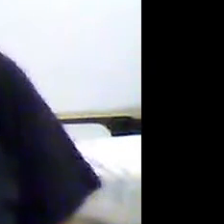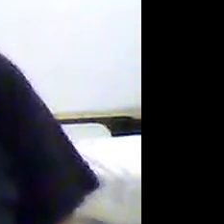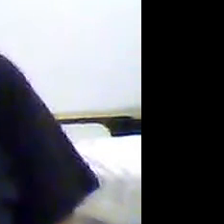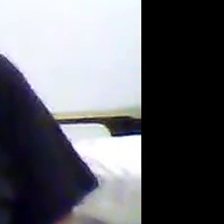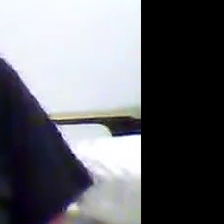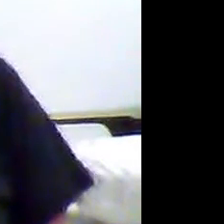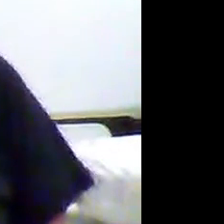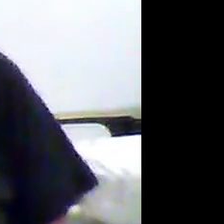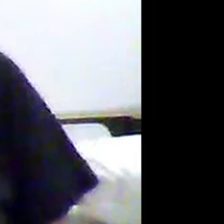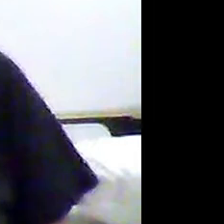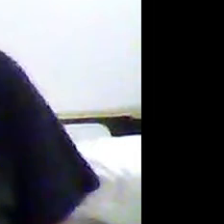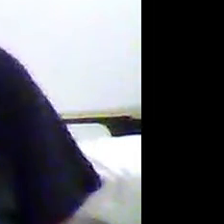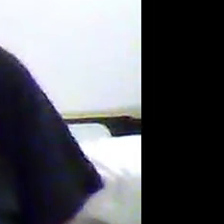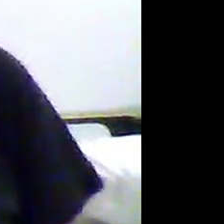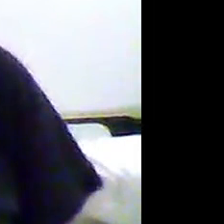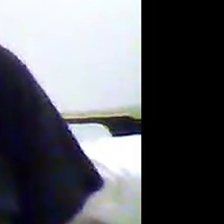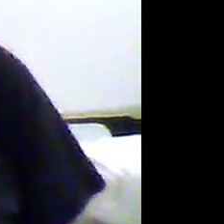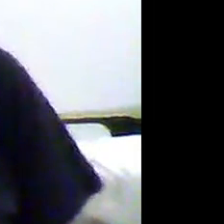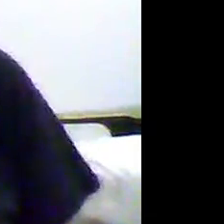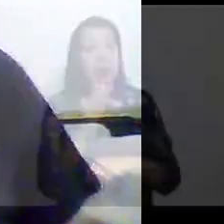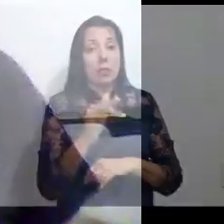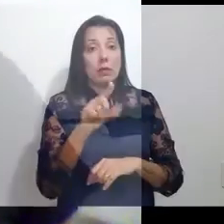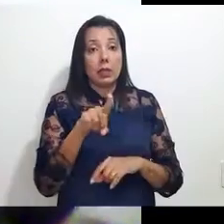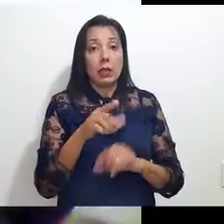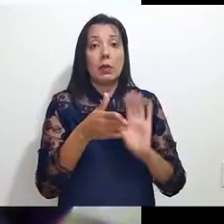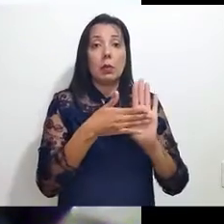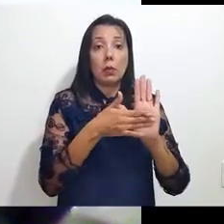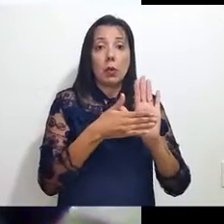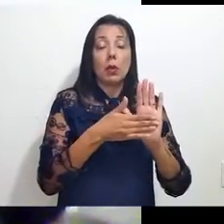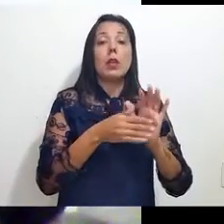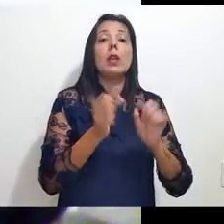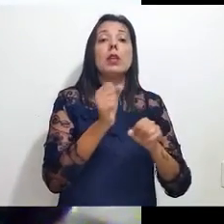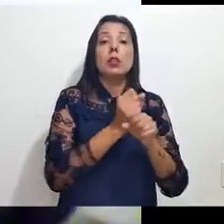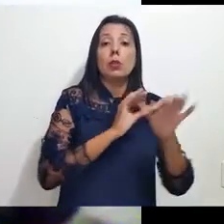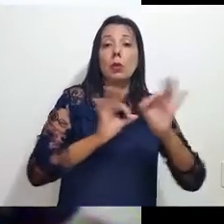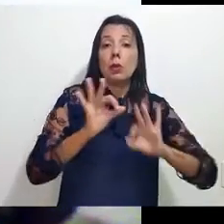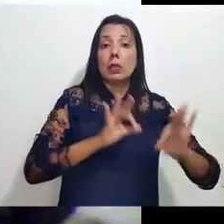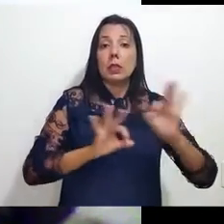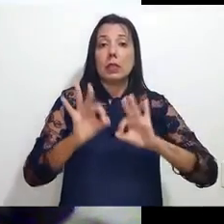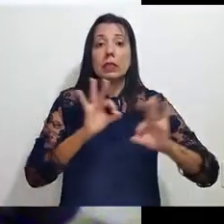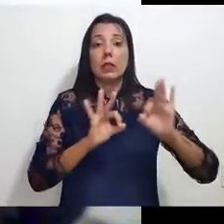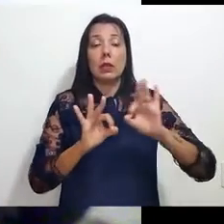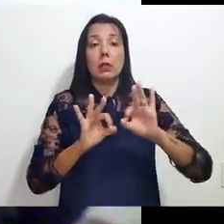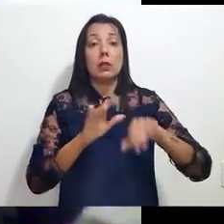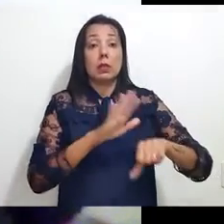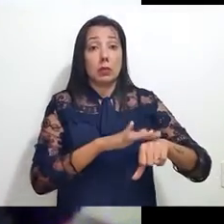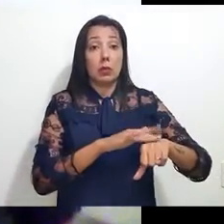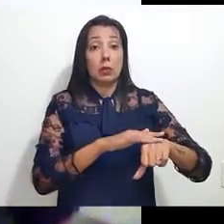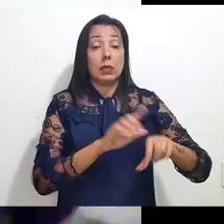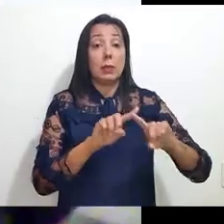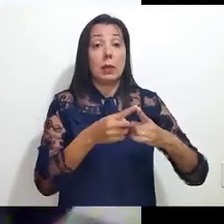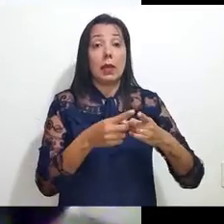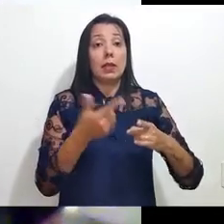É importante que a sociedade entenda que a escola tem um papel